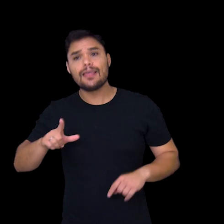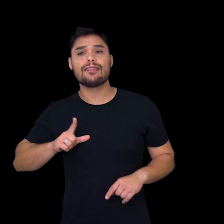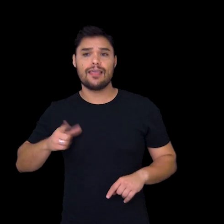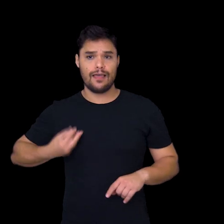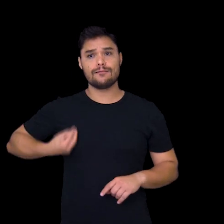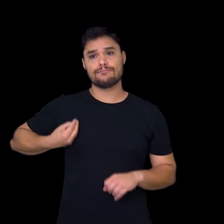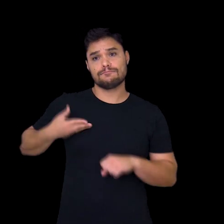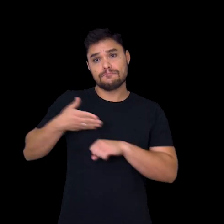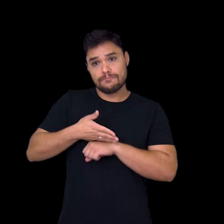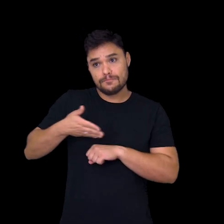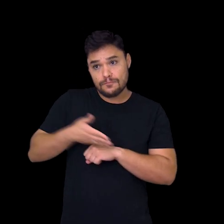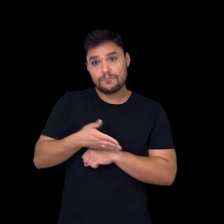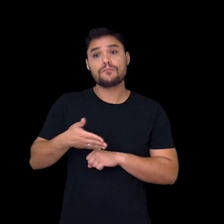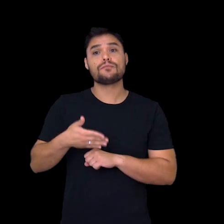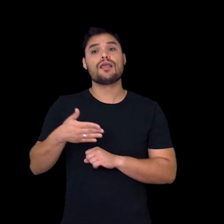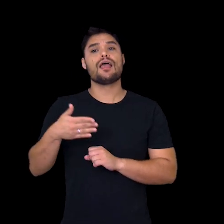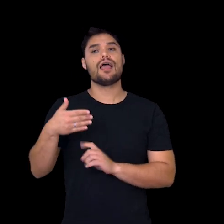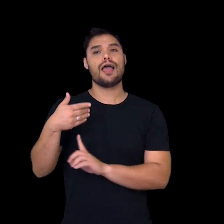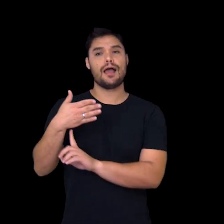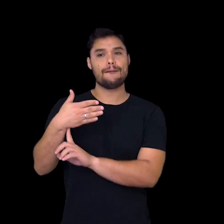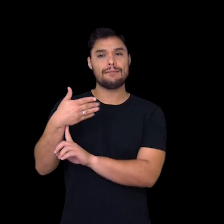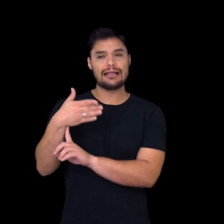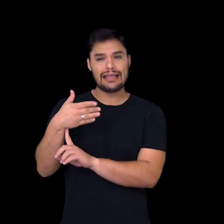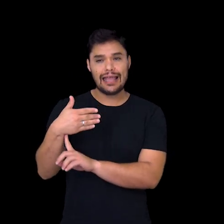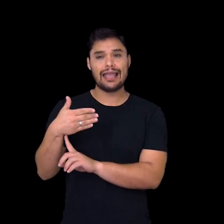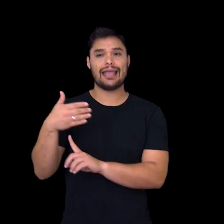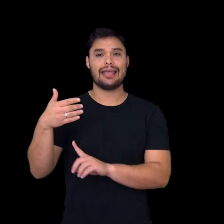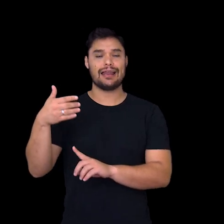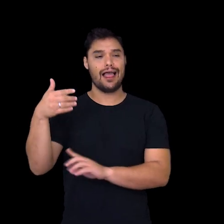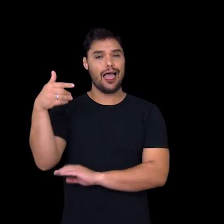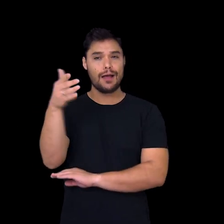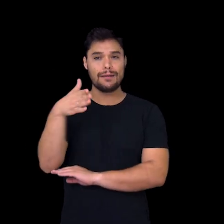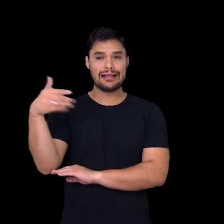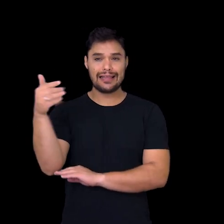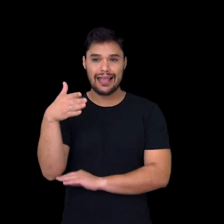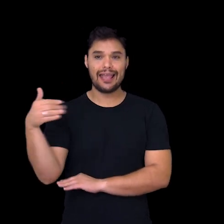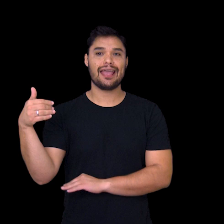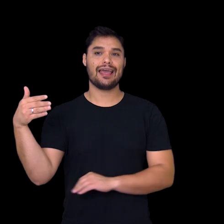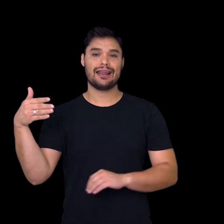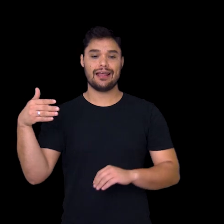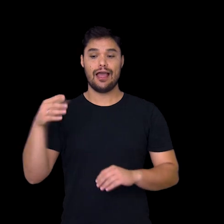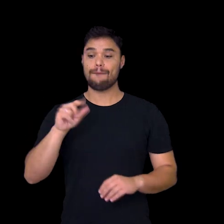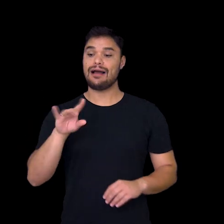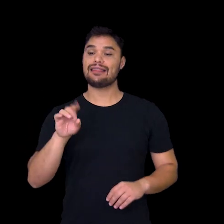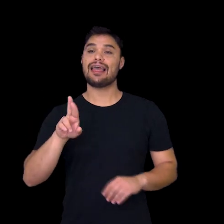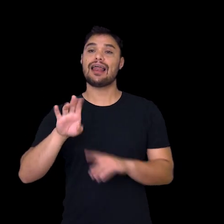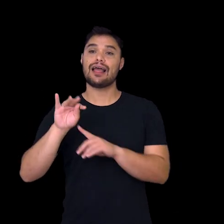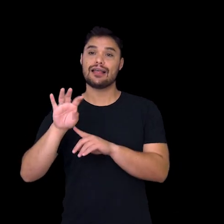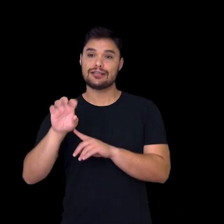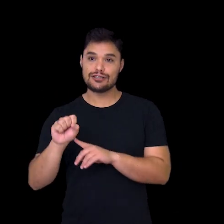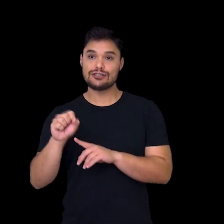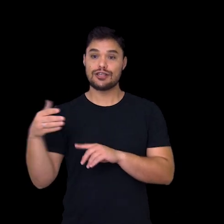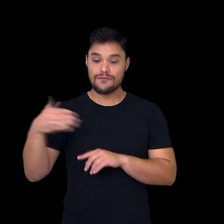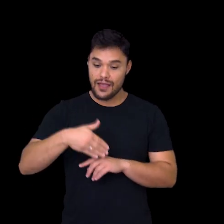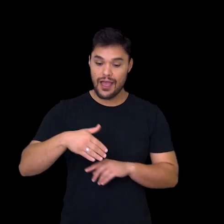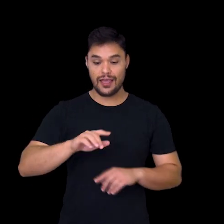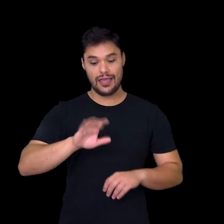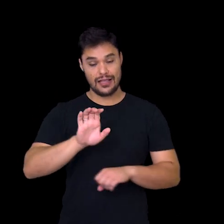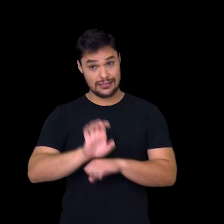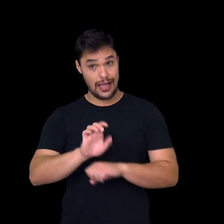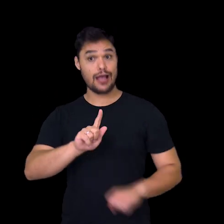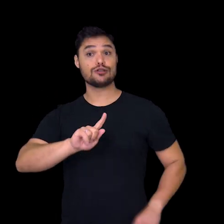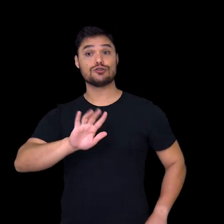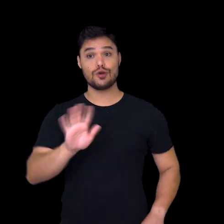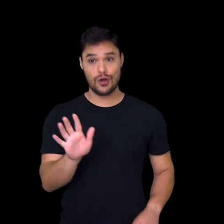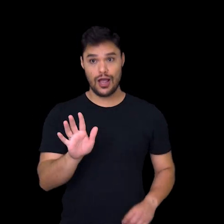dessas presenças. As entradas e bandeiras que a gente estudava antigamente, Isso, os bandeirantes, né, que vieram aqui para a região de Goiás, aqui muito próximo da gente,